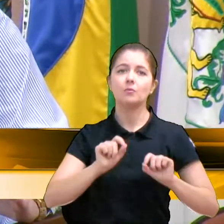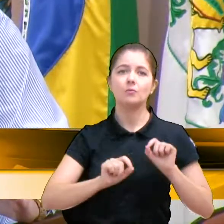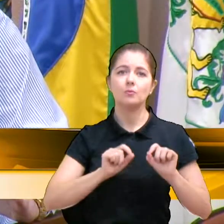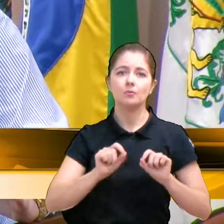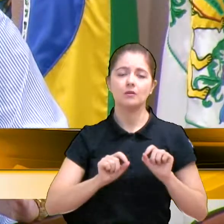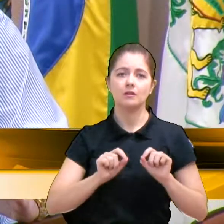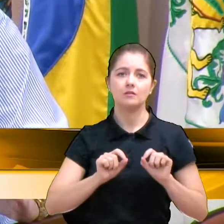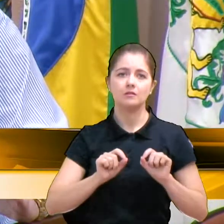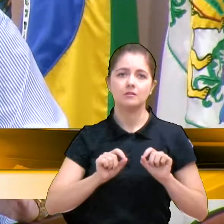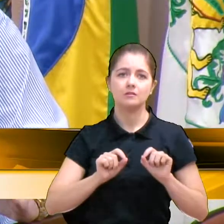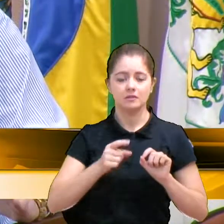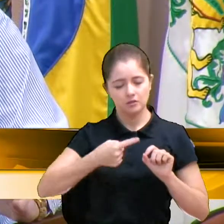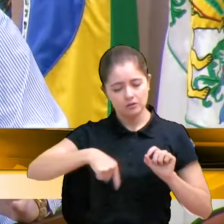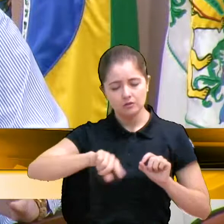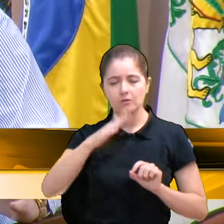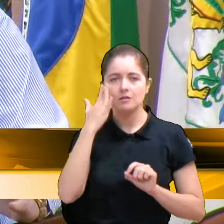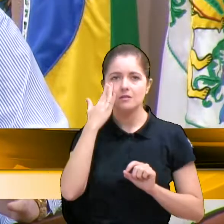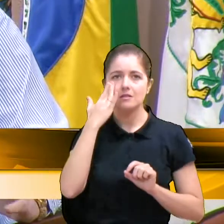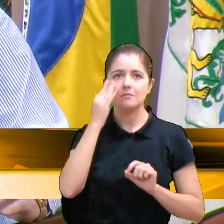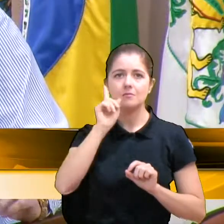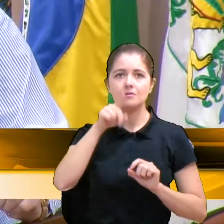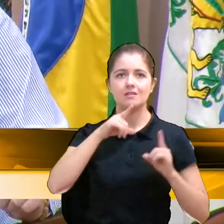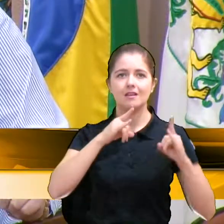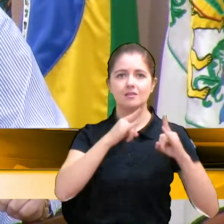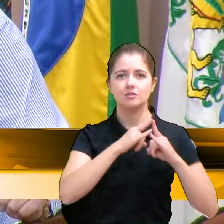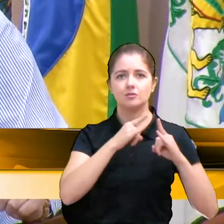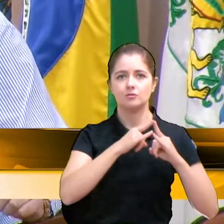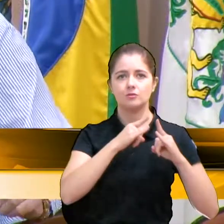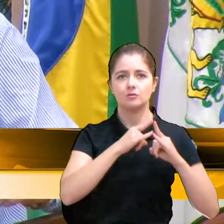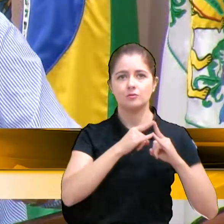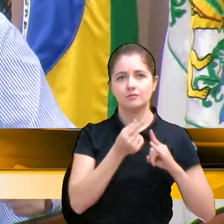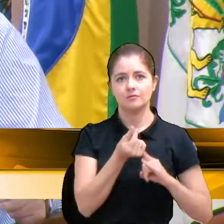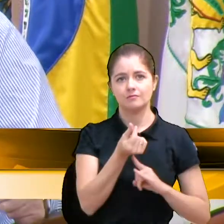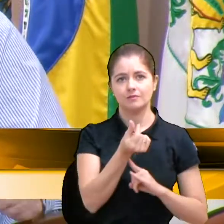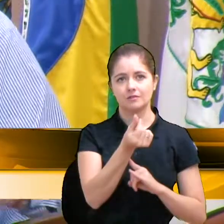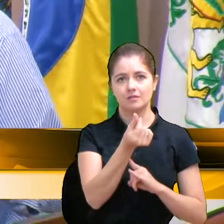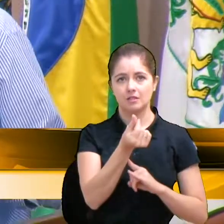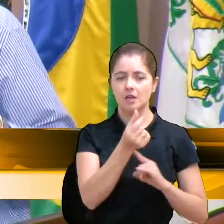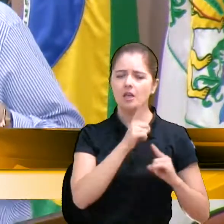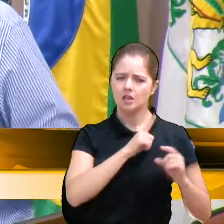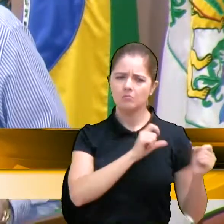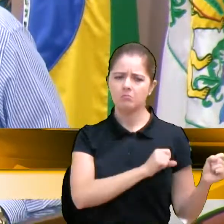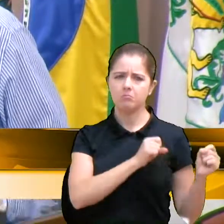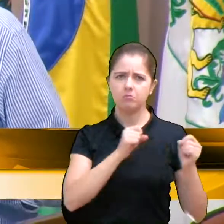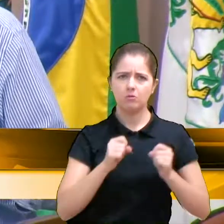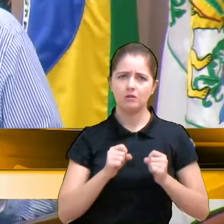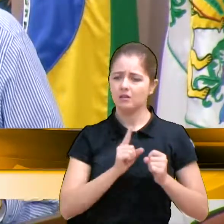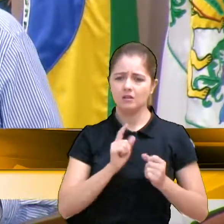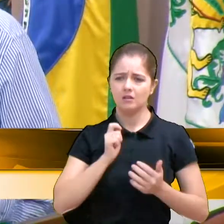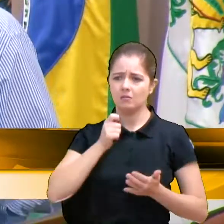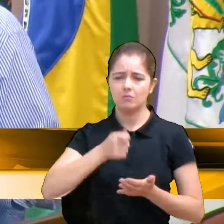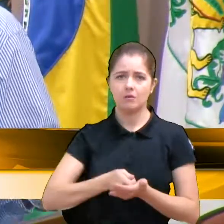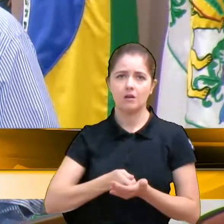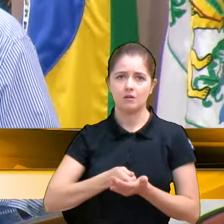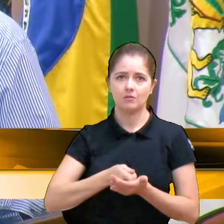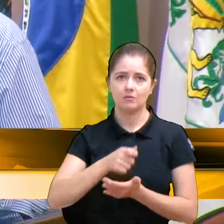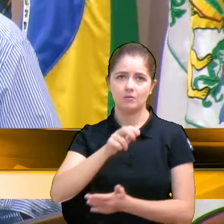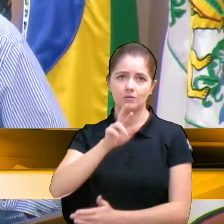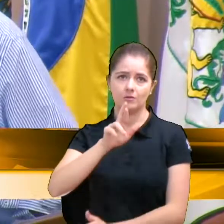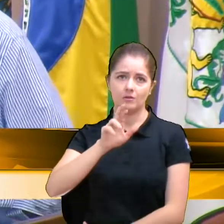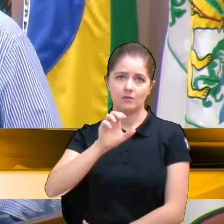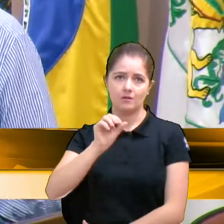nós sabemos que são instituições financeiras, instituições poderosas que realmente não pagam, recorrem e brigam,